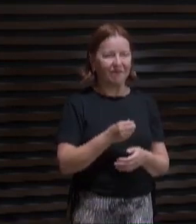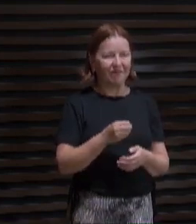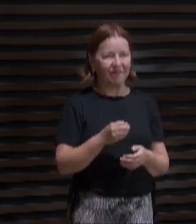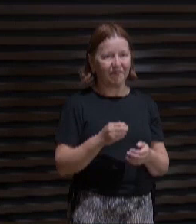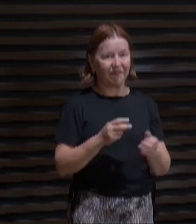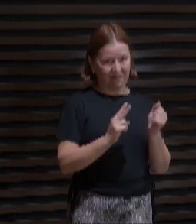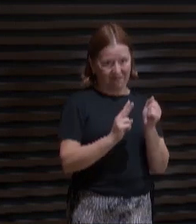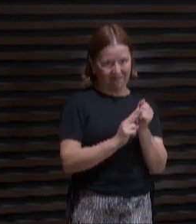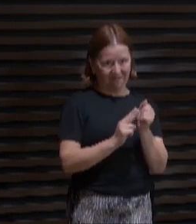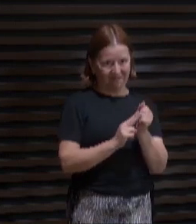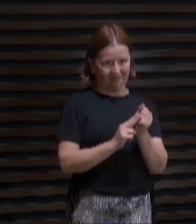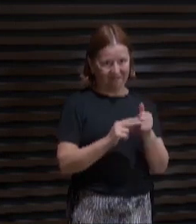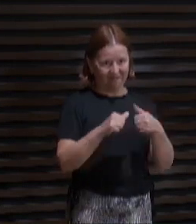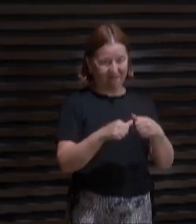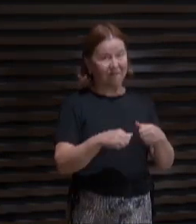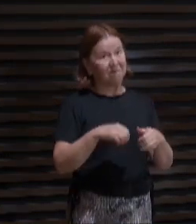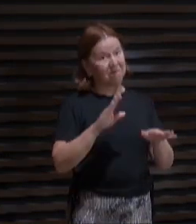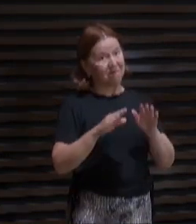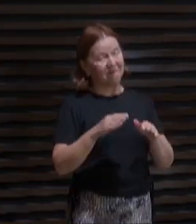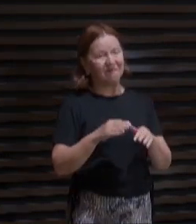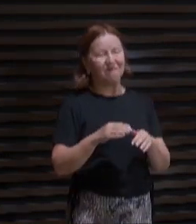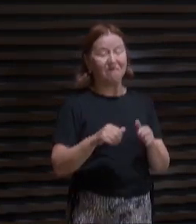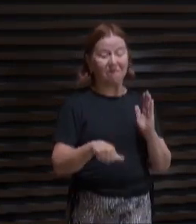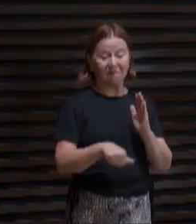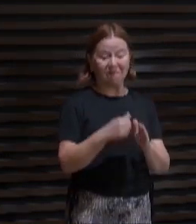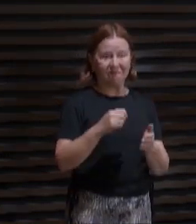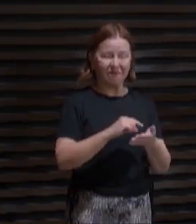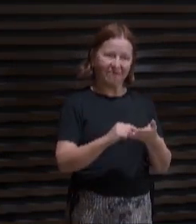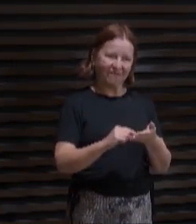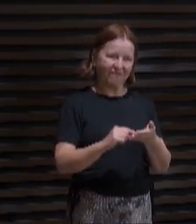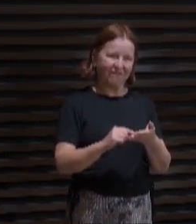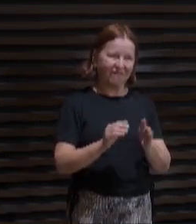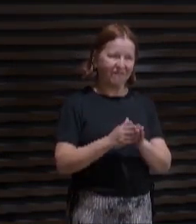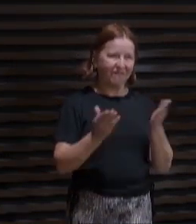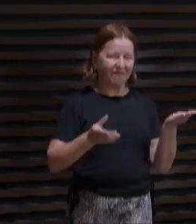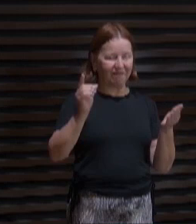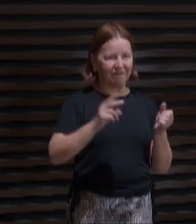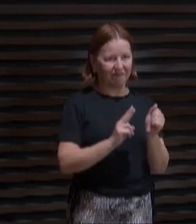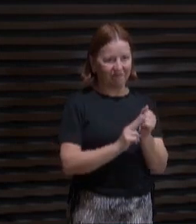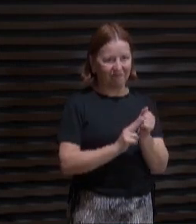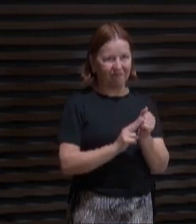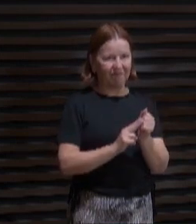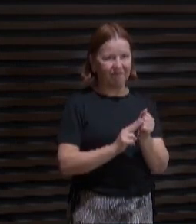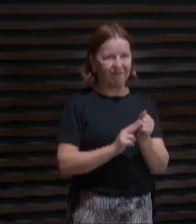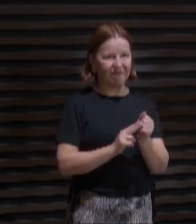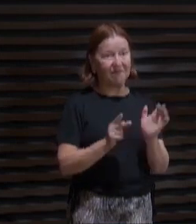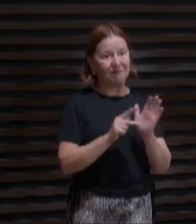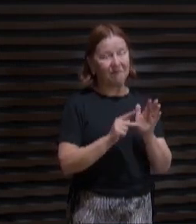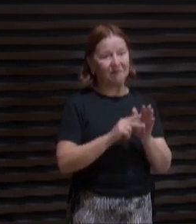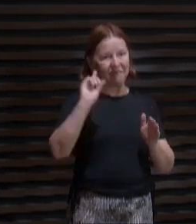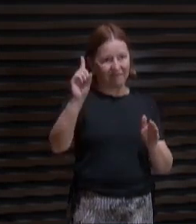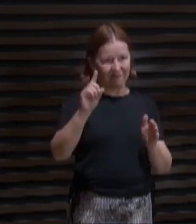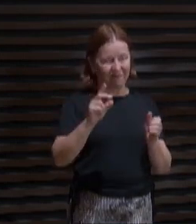versículo da Bíblia. No princípio era o Verbo. O Verbo era Deus, o Verbo estava com